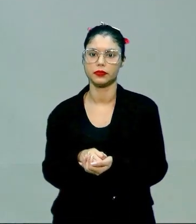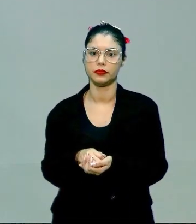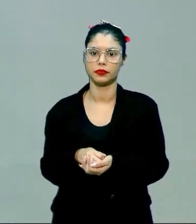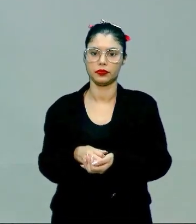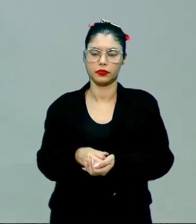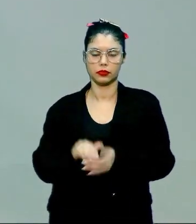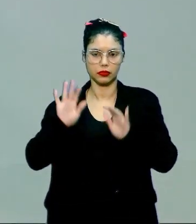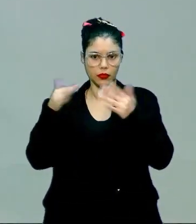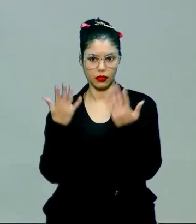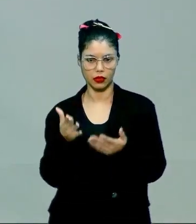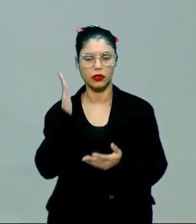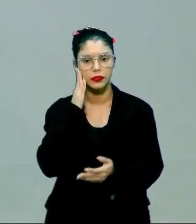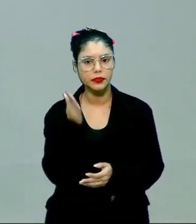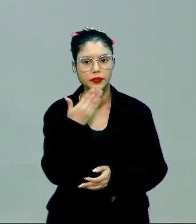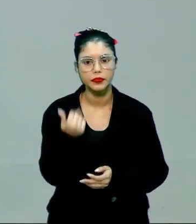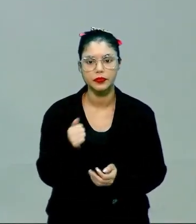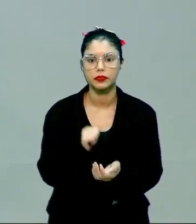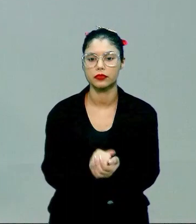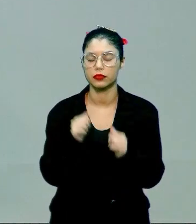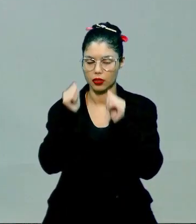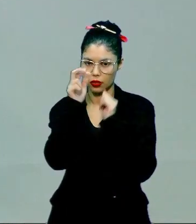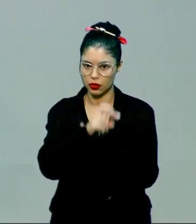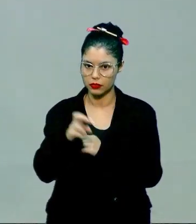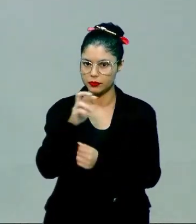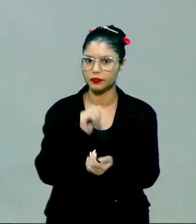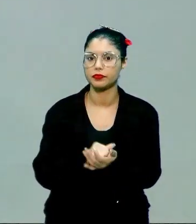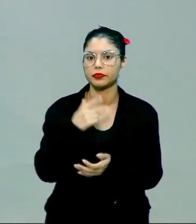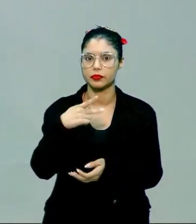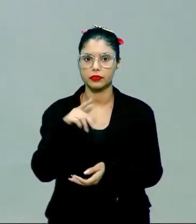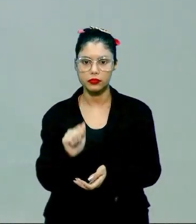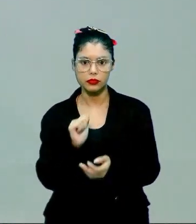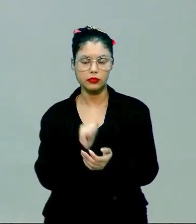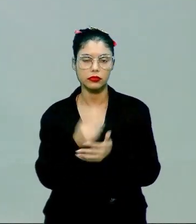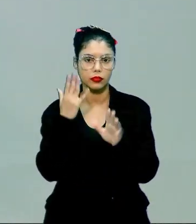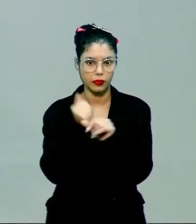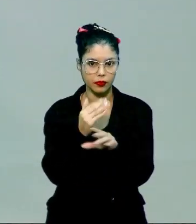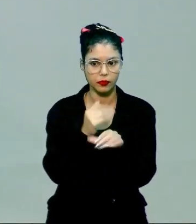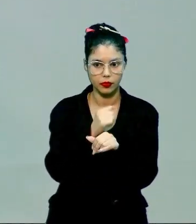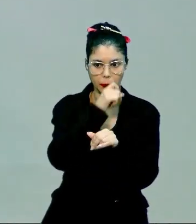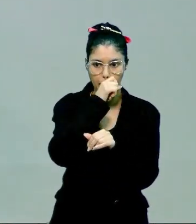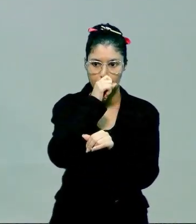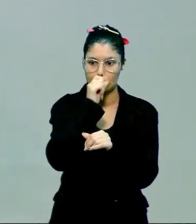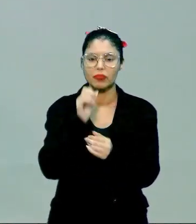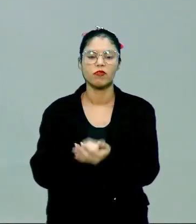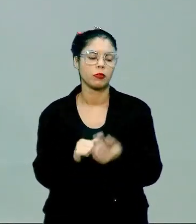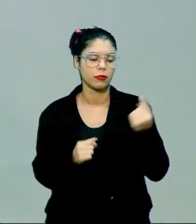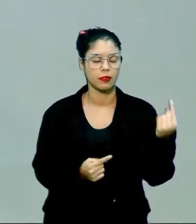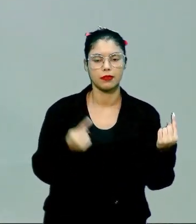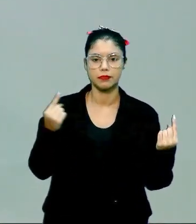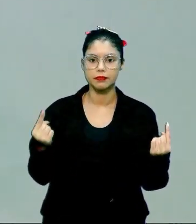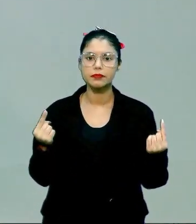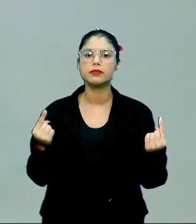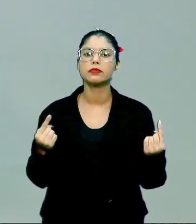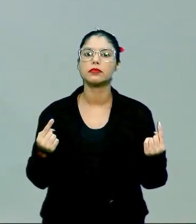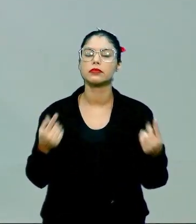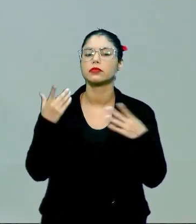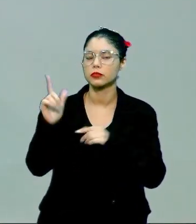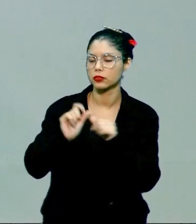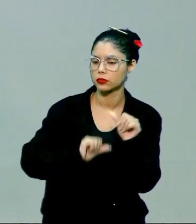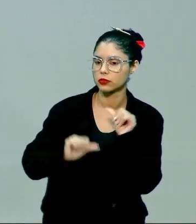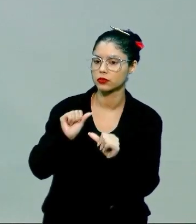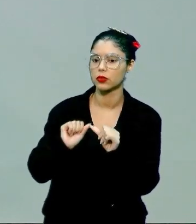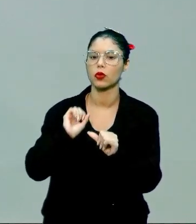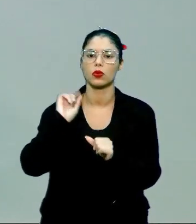para que você entenda do que eu estou falando. Analisa uma coisa. Na PA, a soma do primeiro com a razão vai me dar o termo